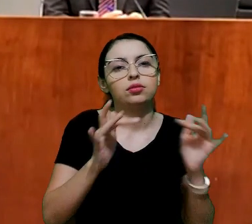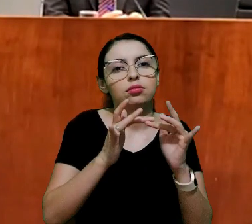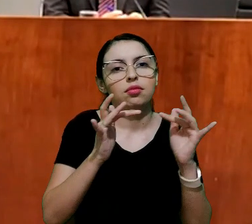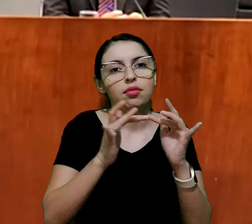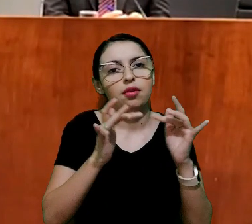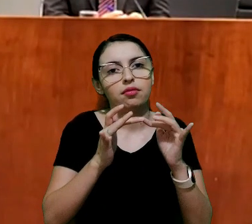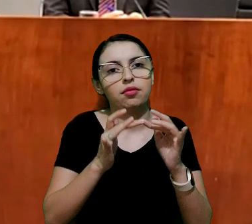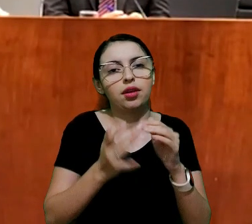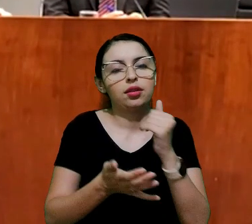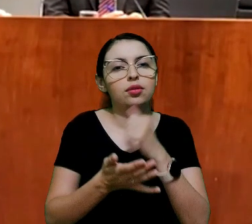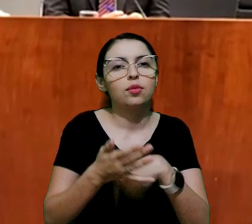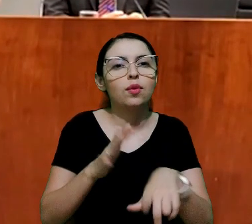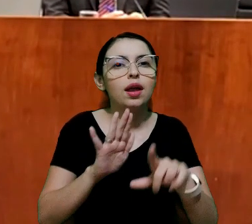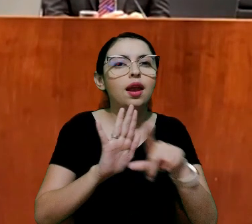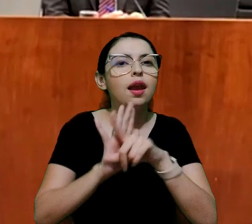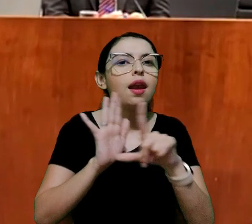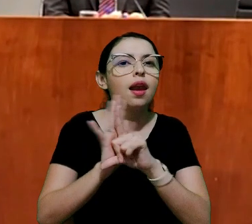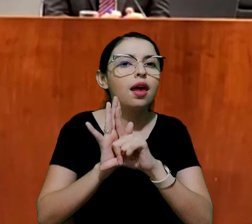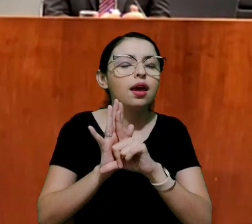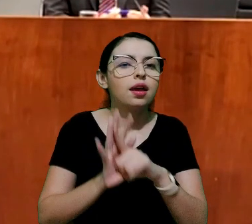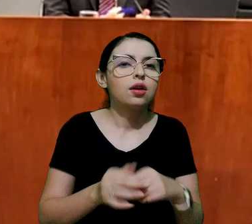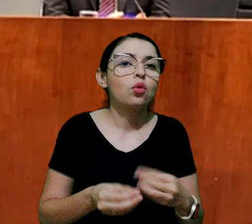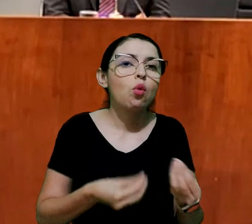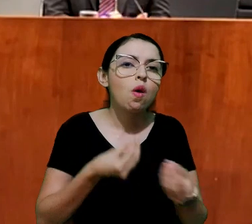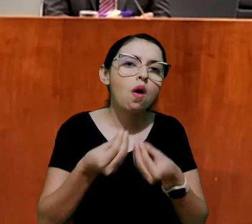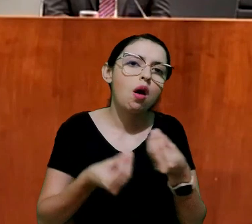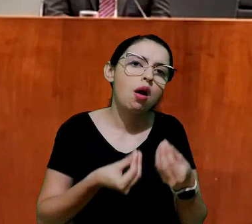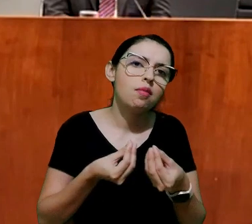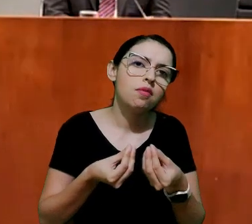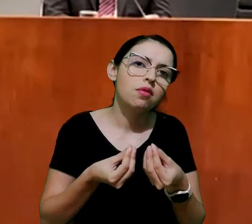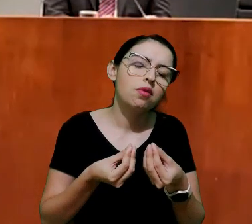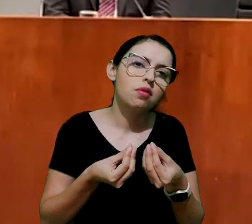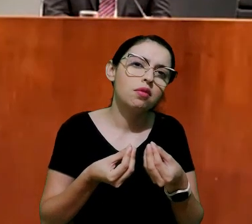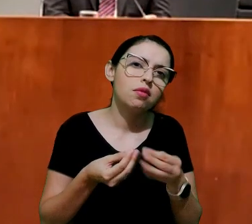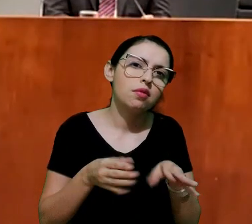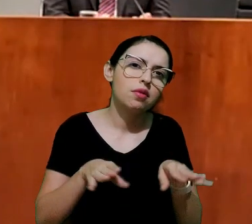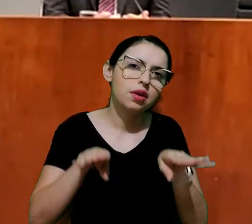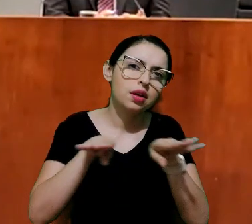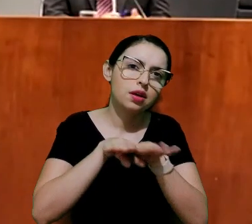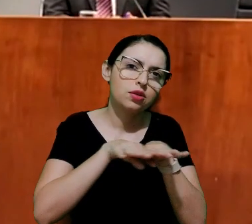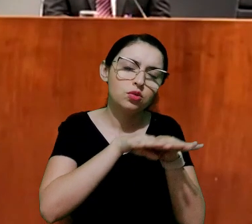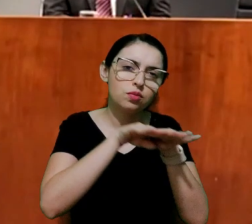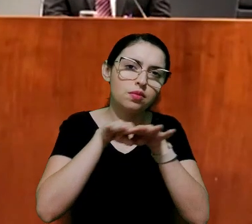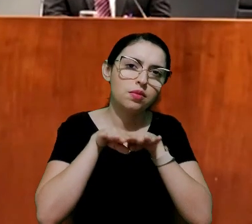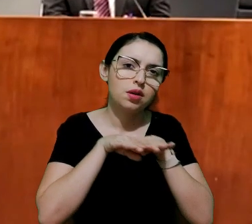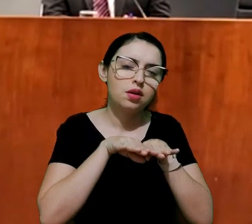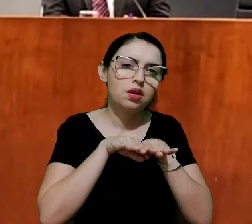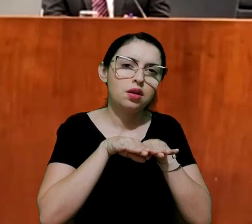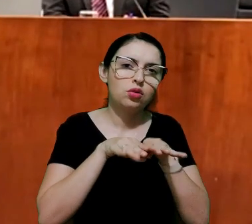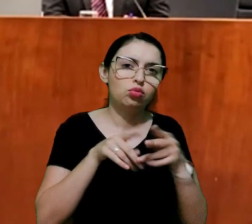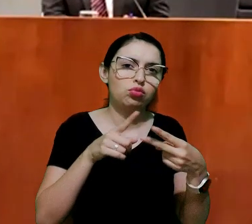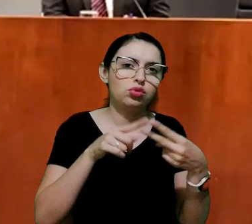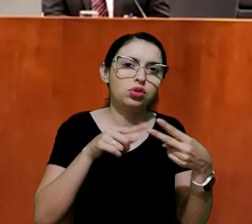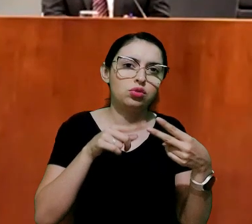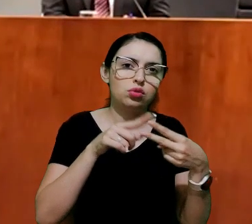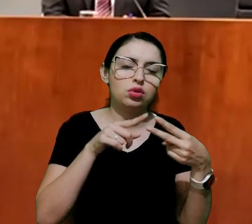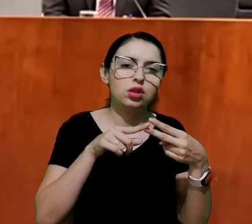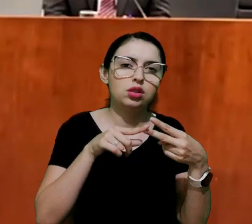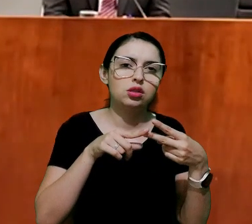se tender a equiparar a fluidez do fato e do afeto à segurança do ato